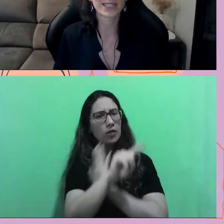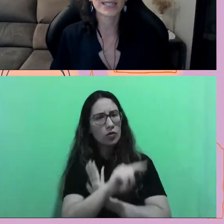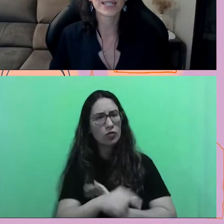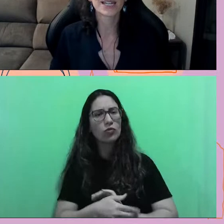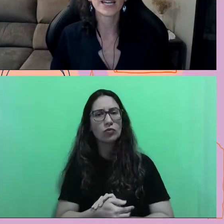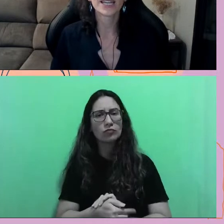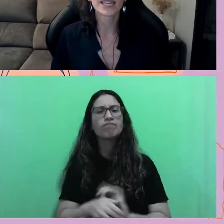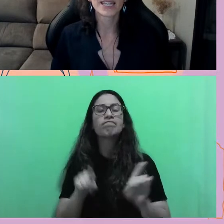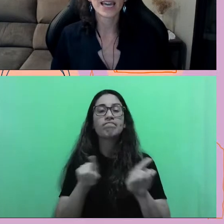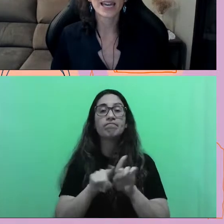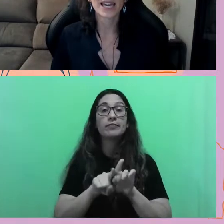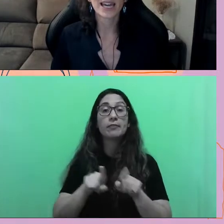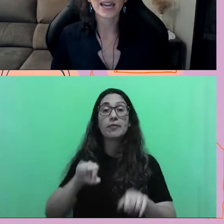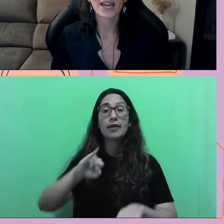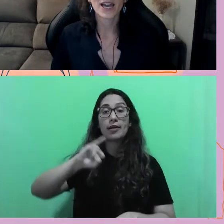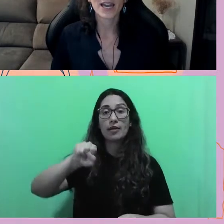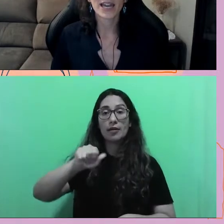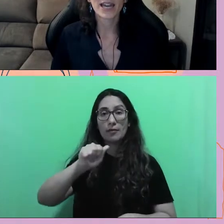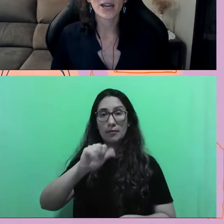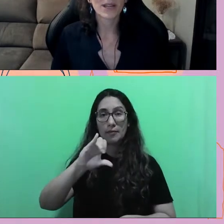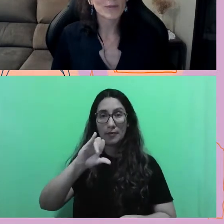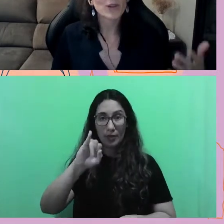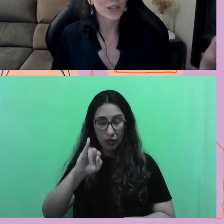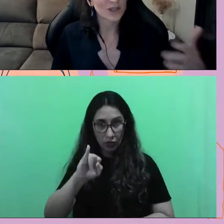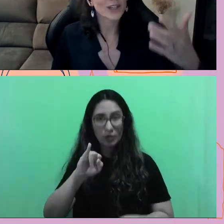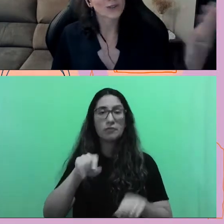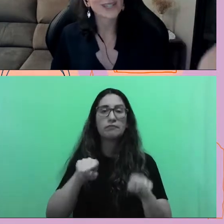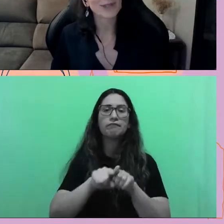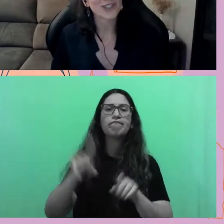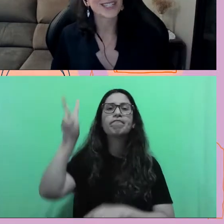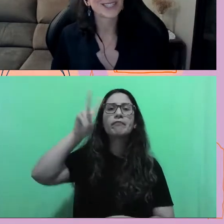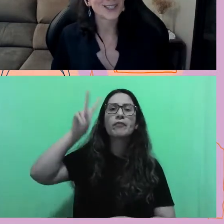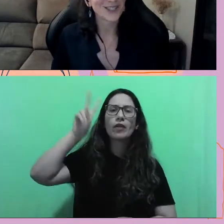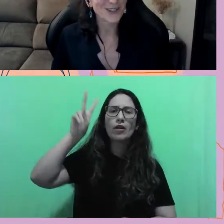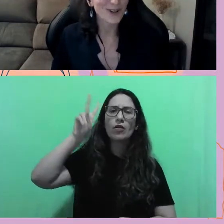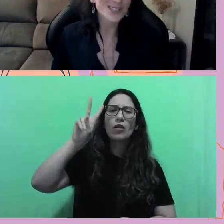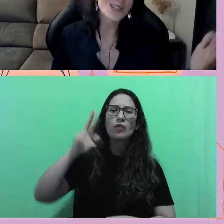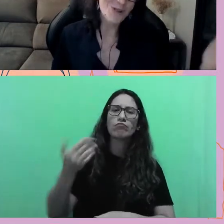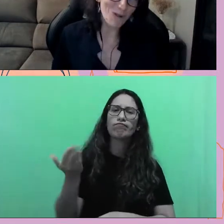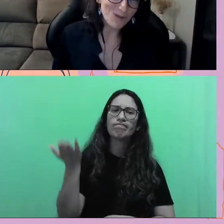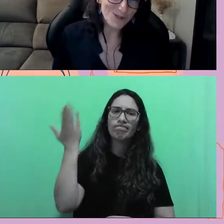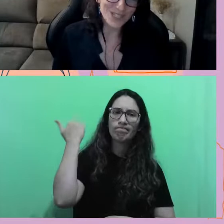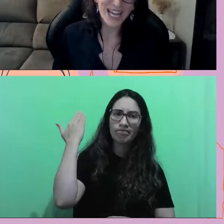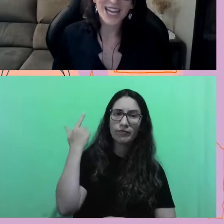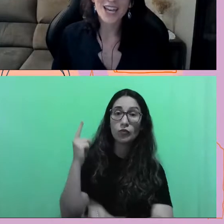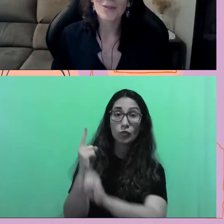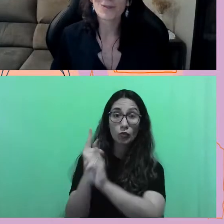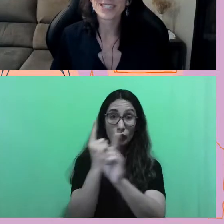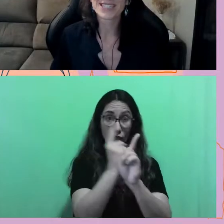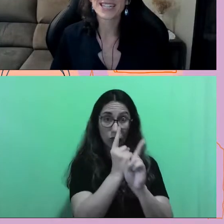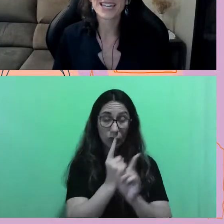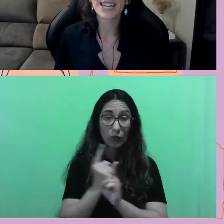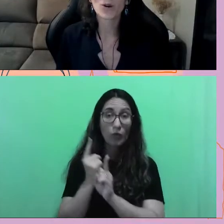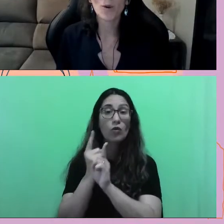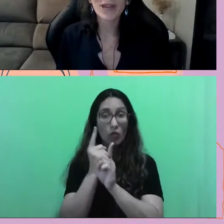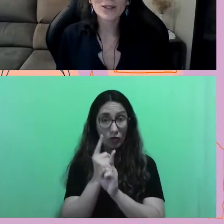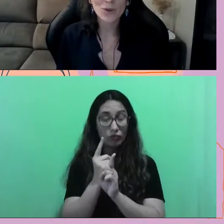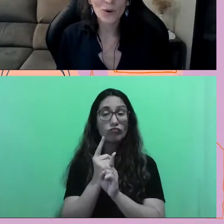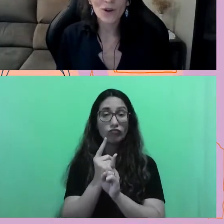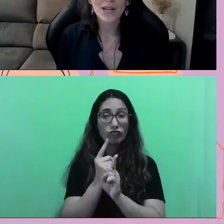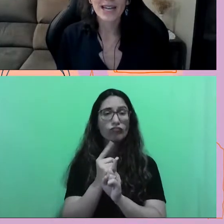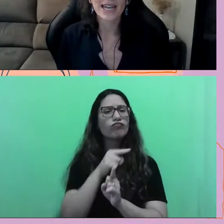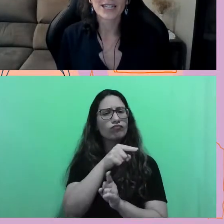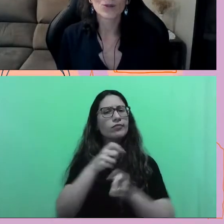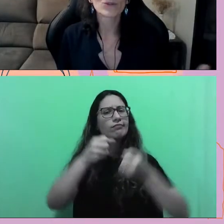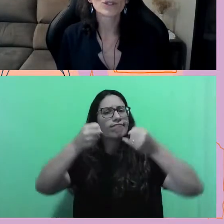a Jaciana, que eu lembro que justamente nesse nosso encontro, né? Você